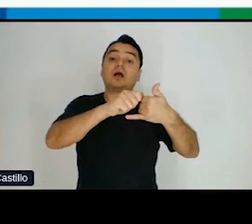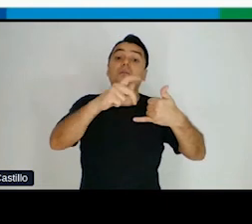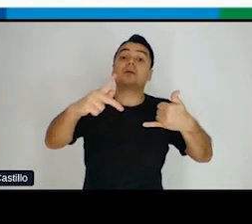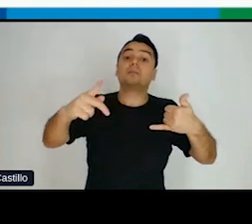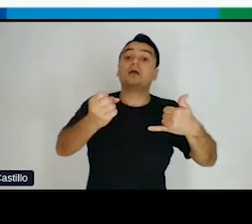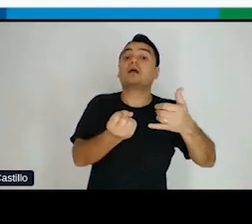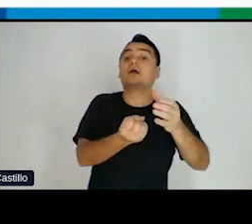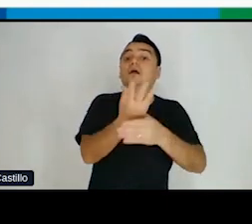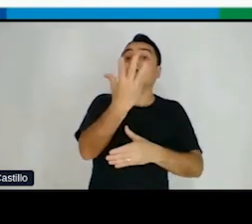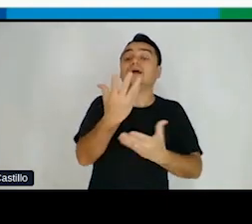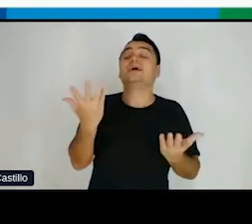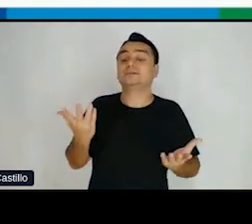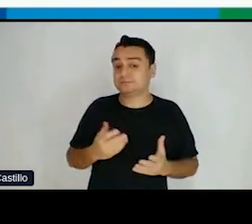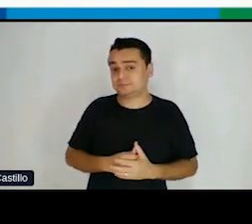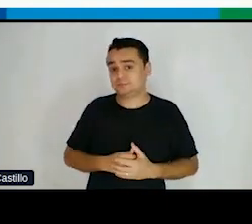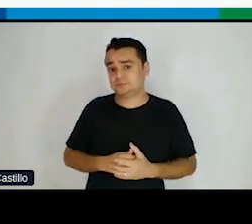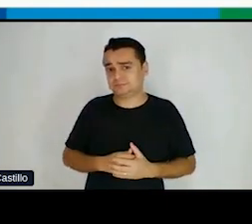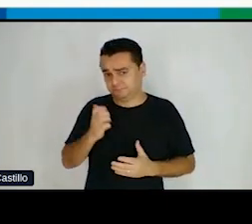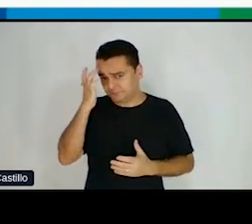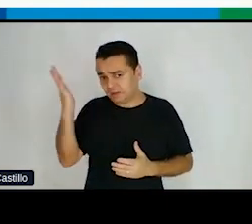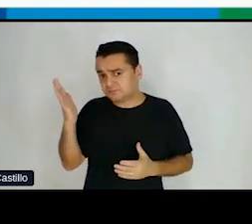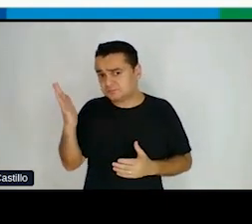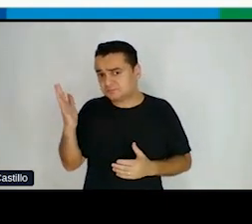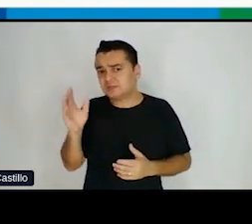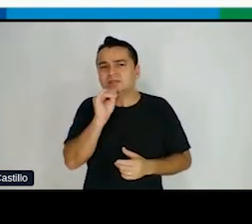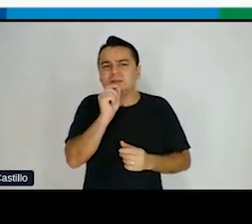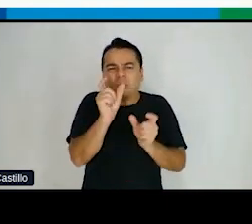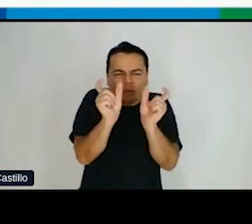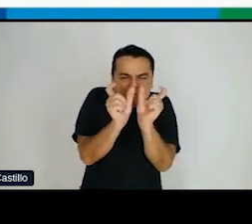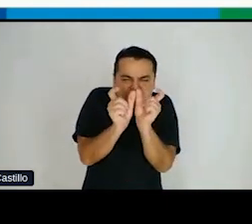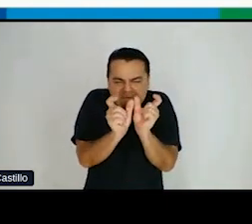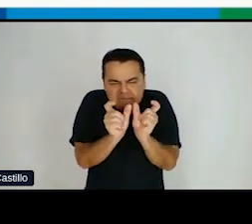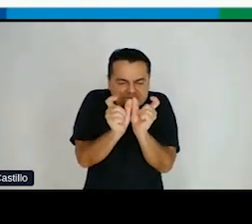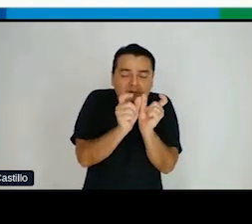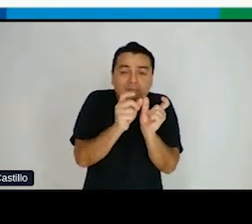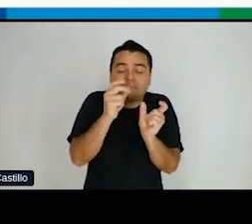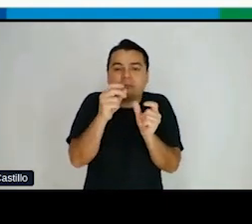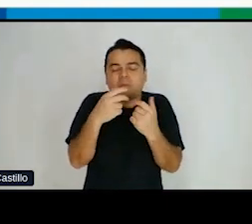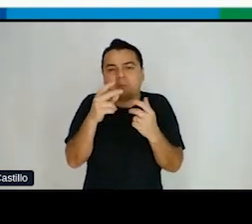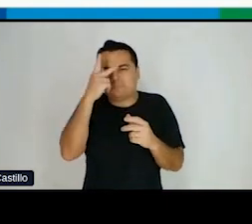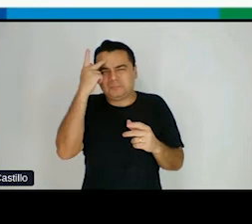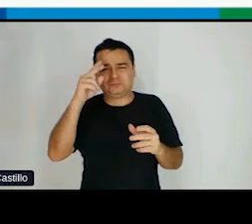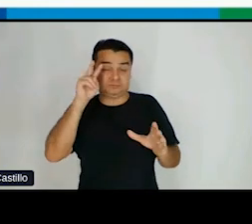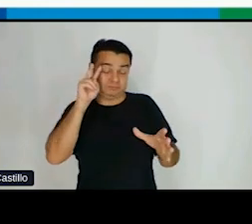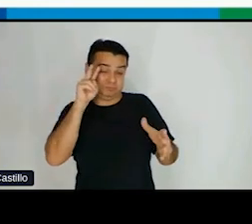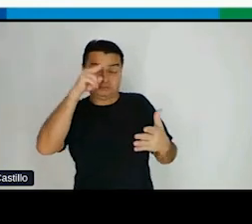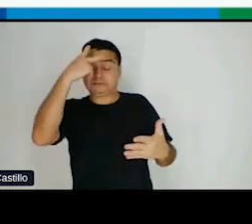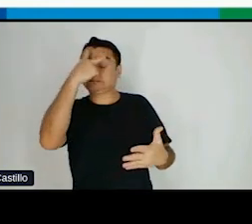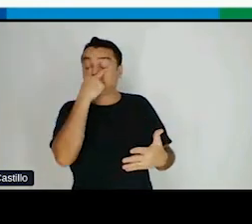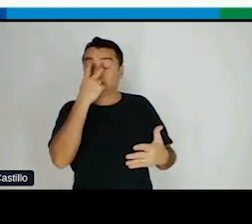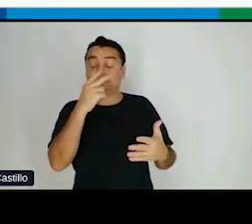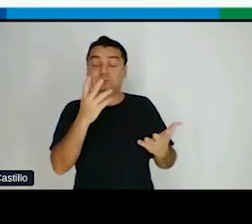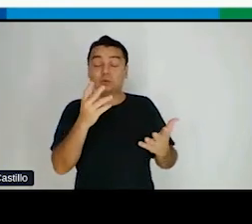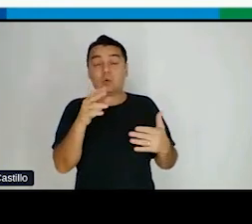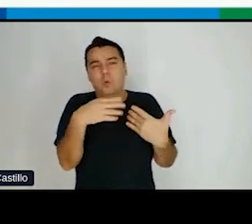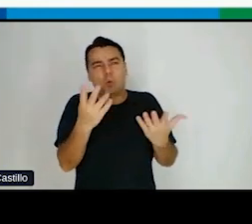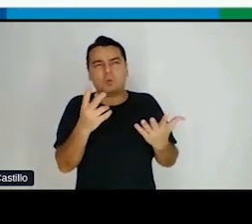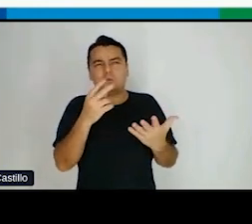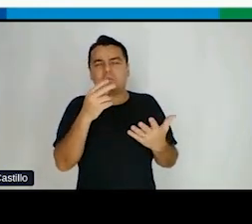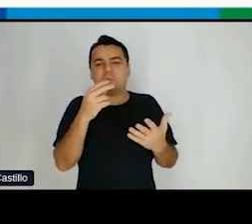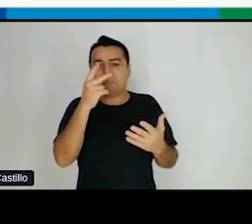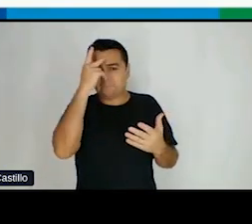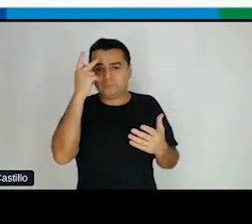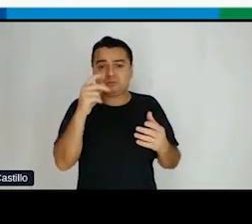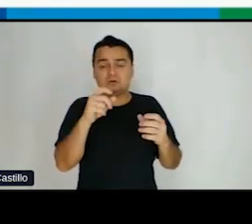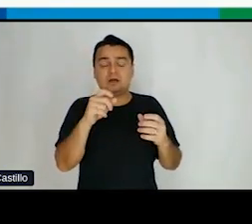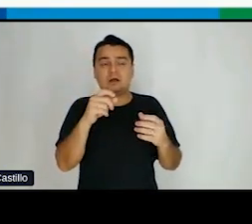aplicativo? Eu posso pensar que uma pessoa com deficiência visual vai acabar utilizando um software